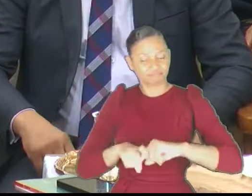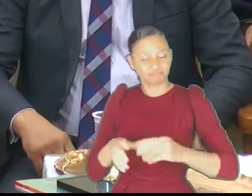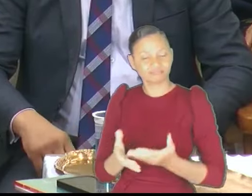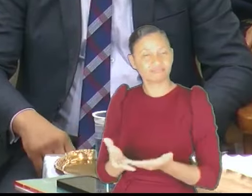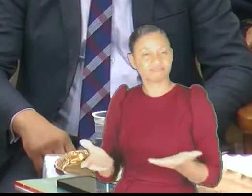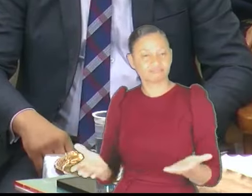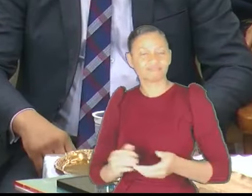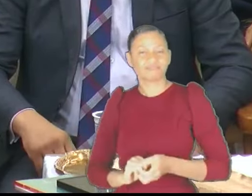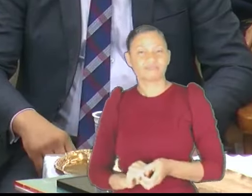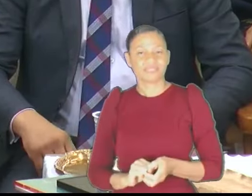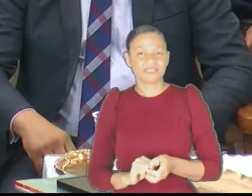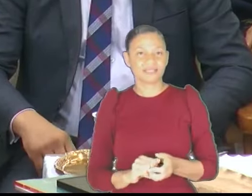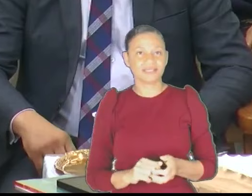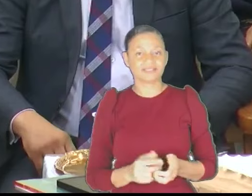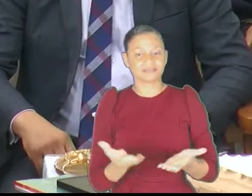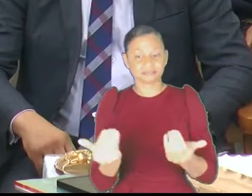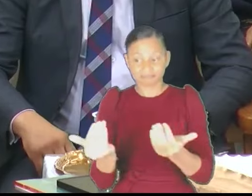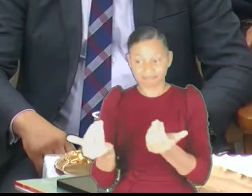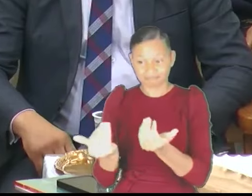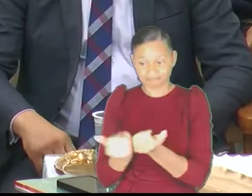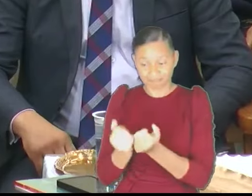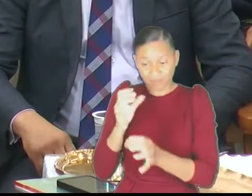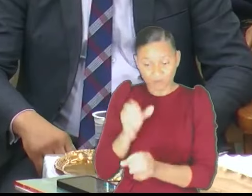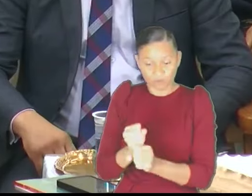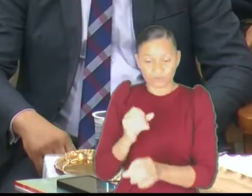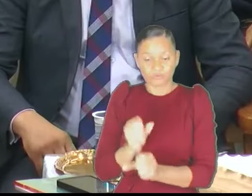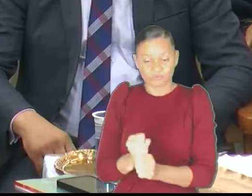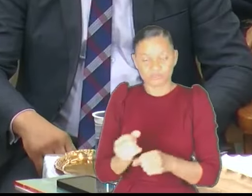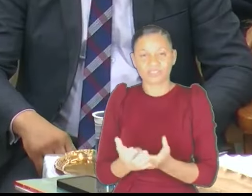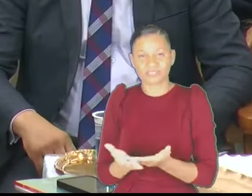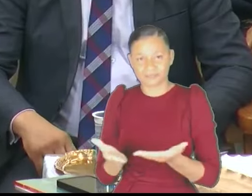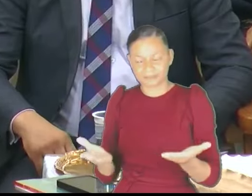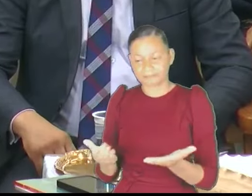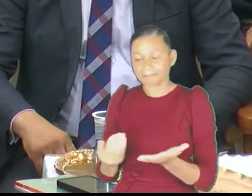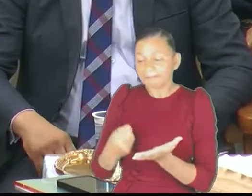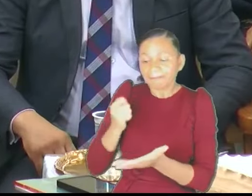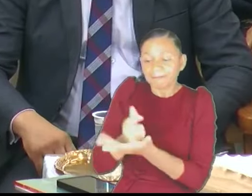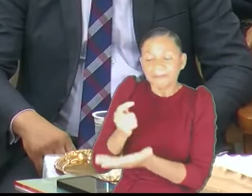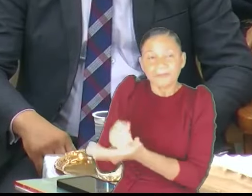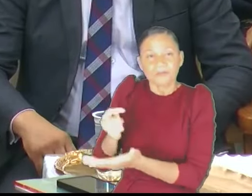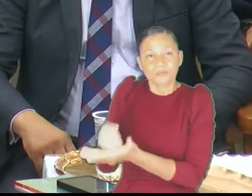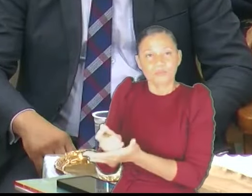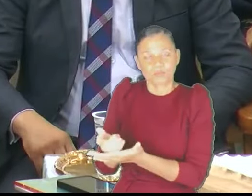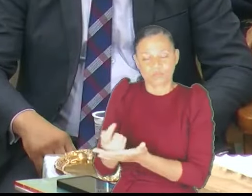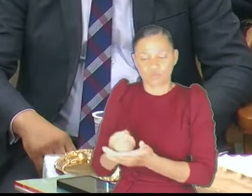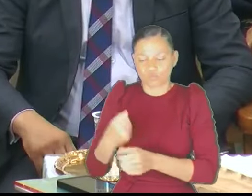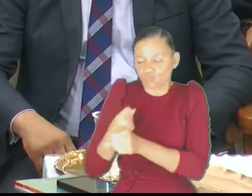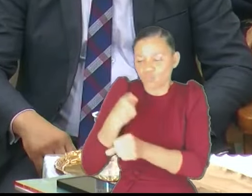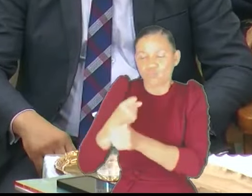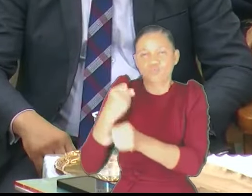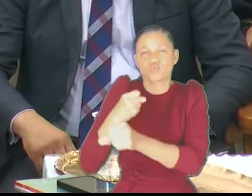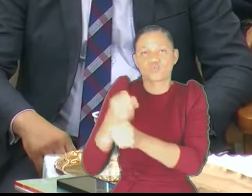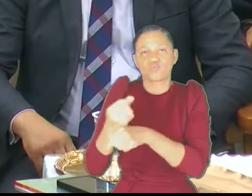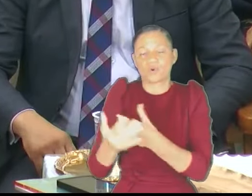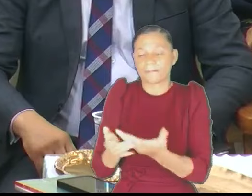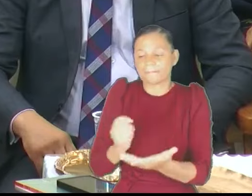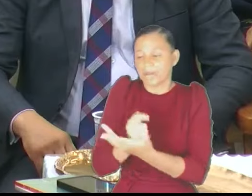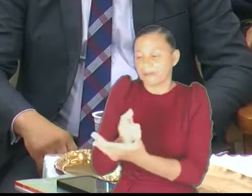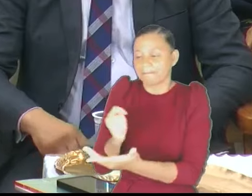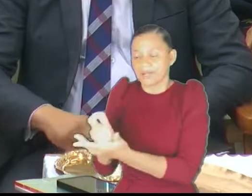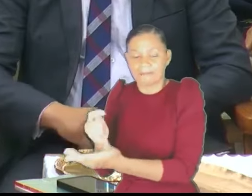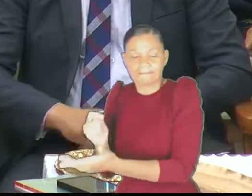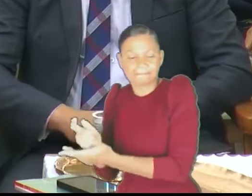e escuta, traz aqui as contas a pagar. Aí lá vem, propriedade, construção, prebenda, paga isso, paga